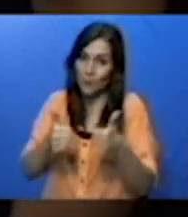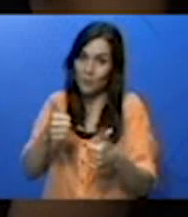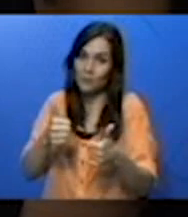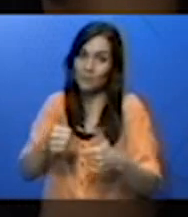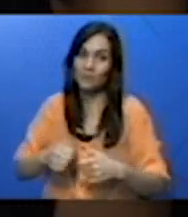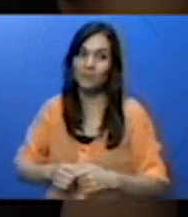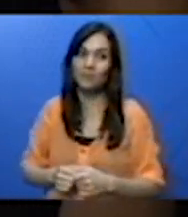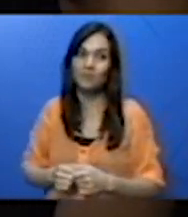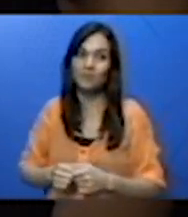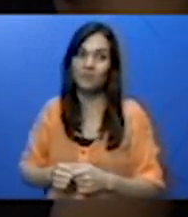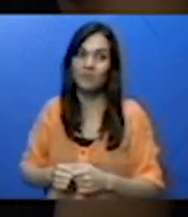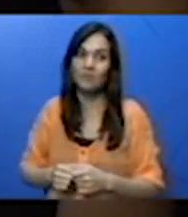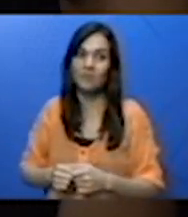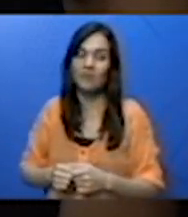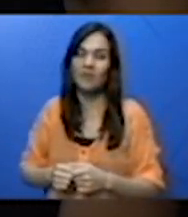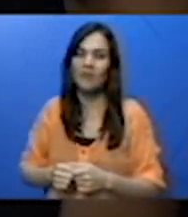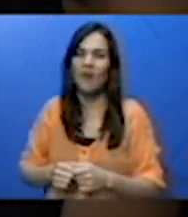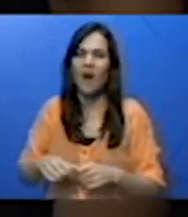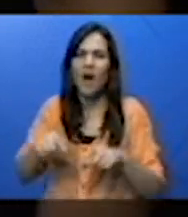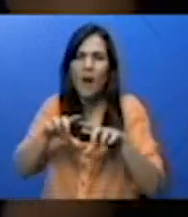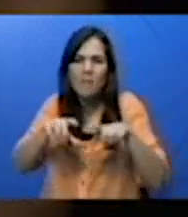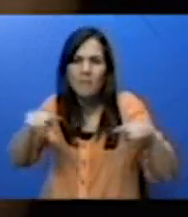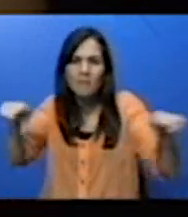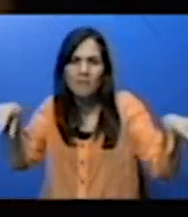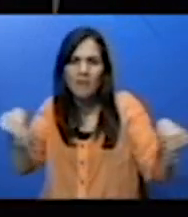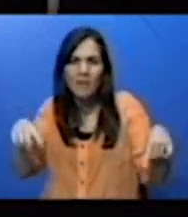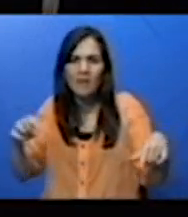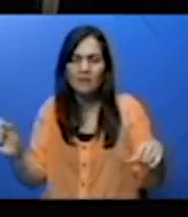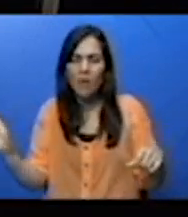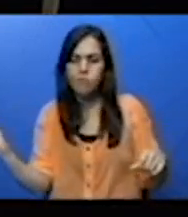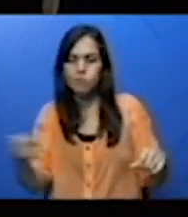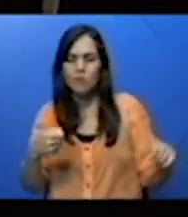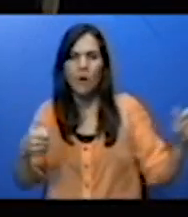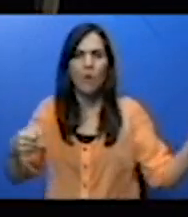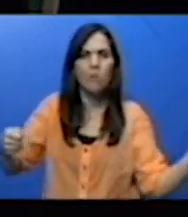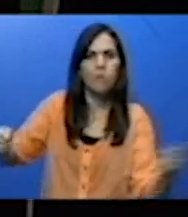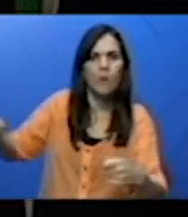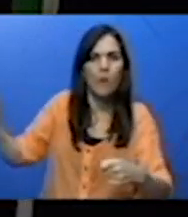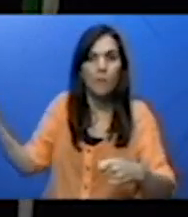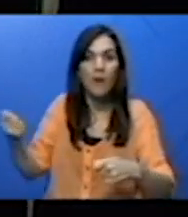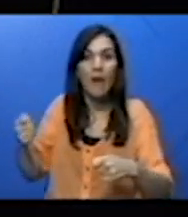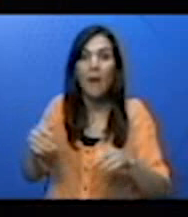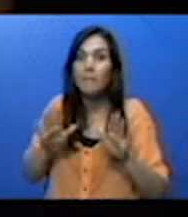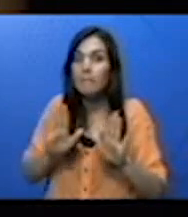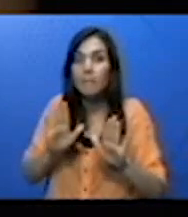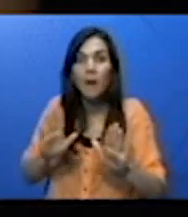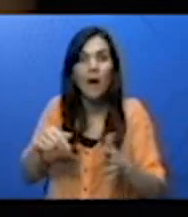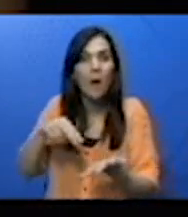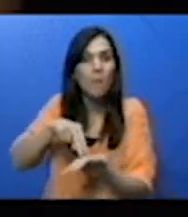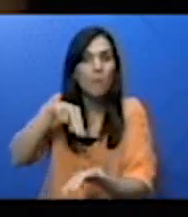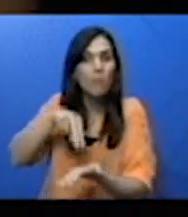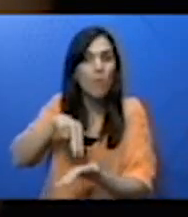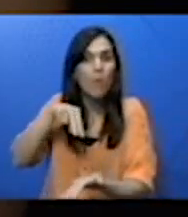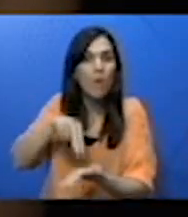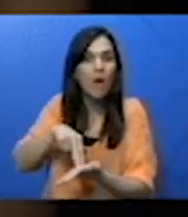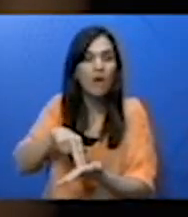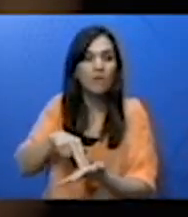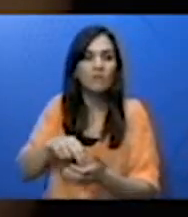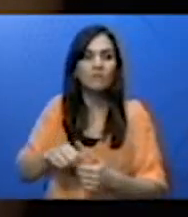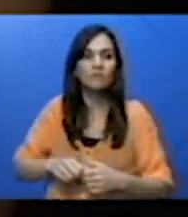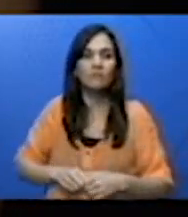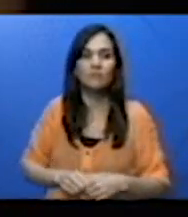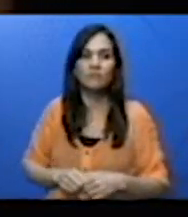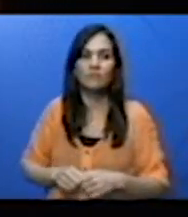se ping-pong tentar, ela para de pular e faz gestos